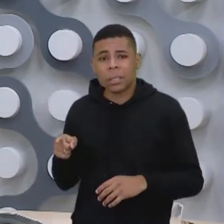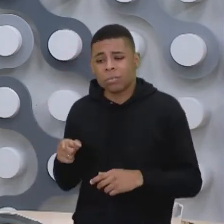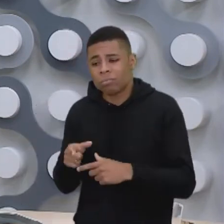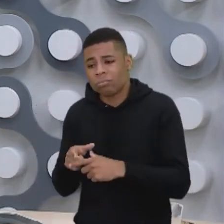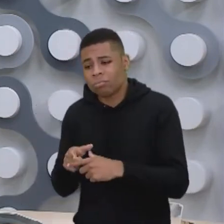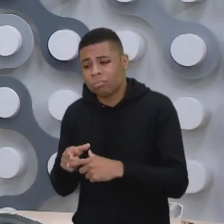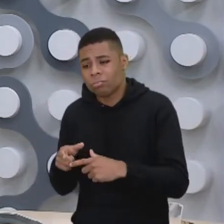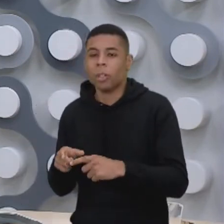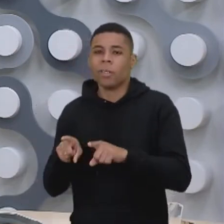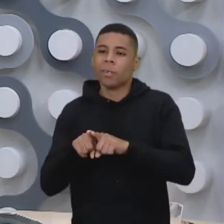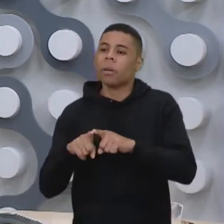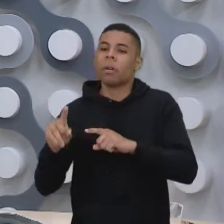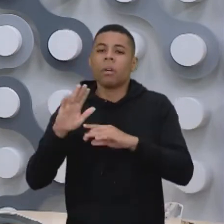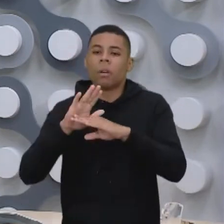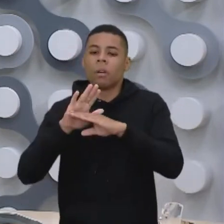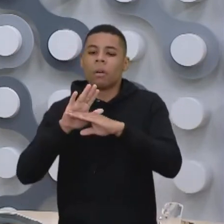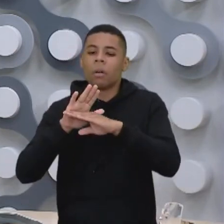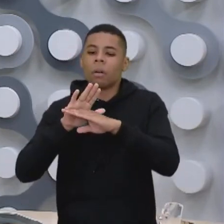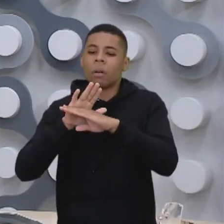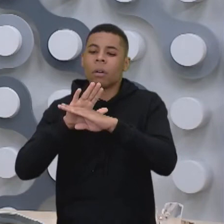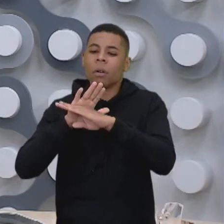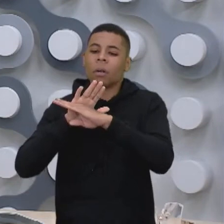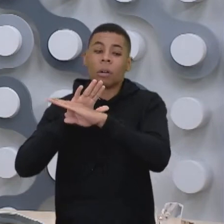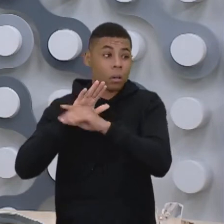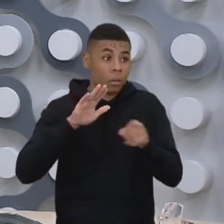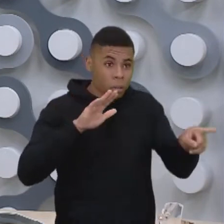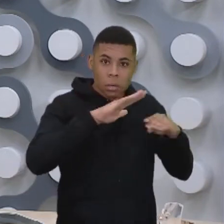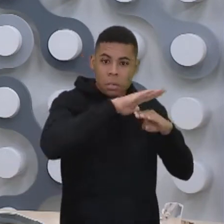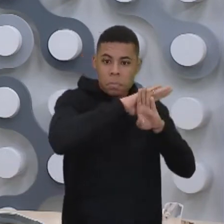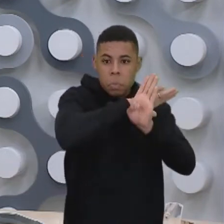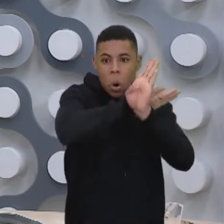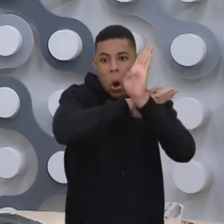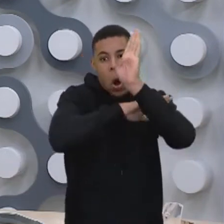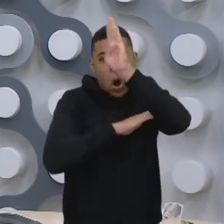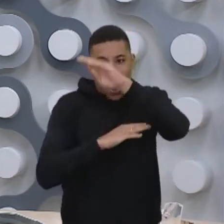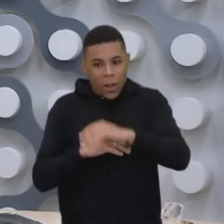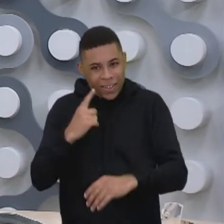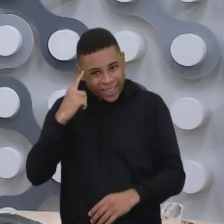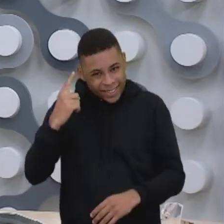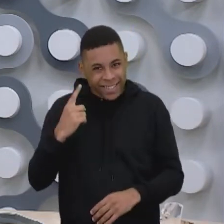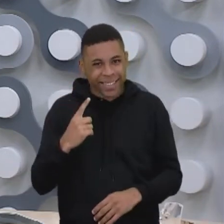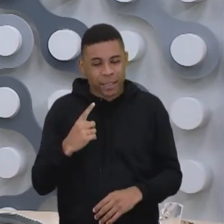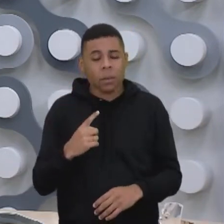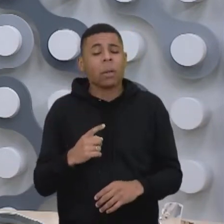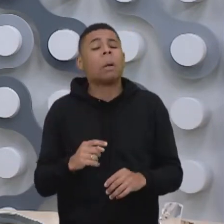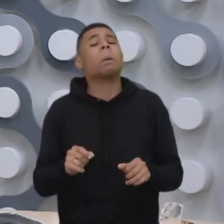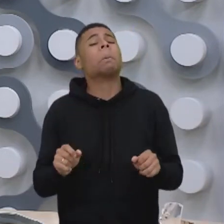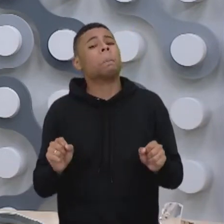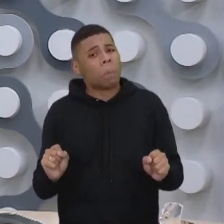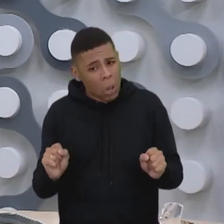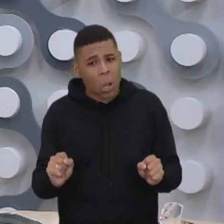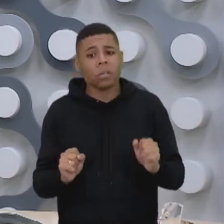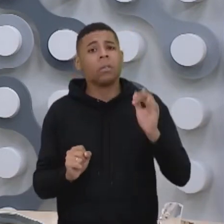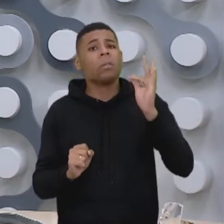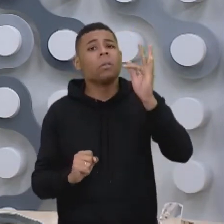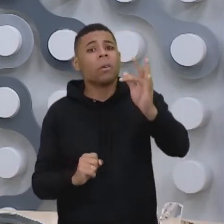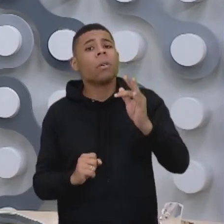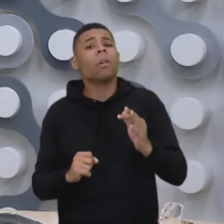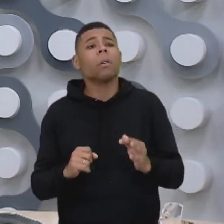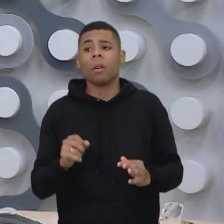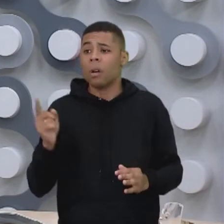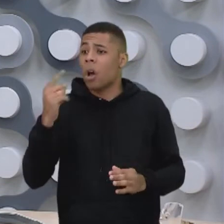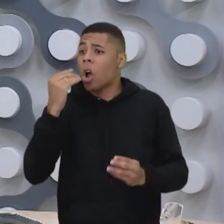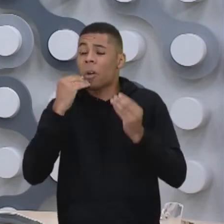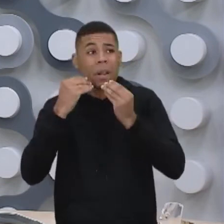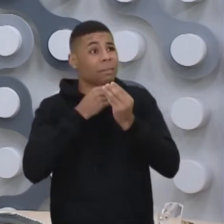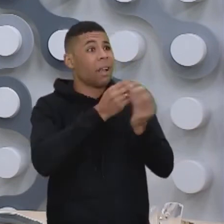aritmético dos alimentos. E aí vai chegar um certo dado momento que não vai ter alimentação suficiente para toda a